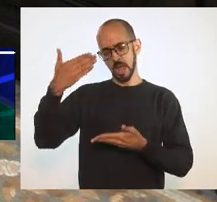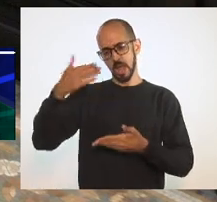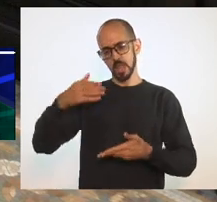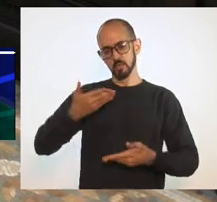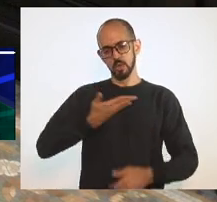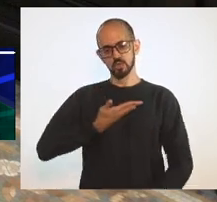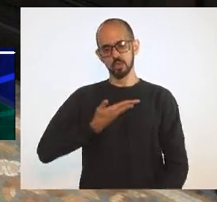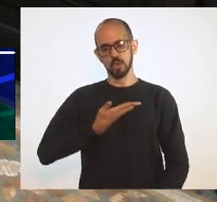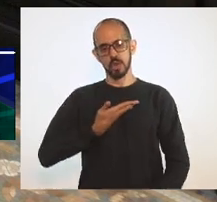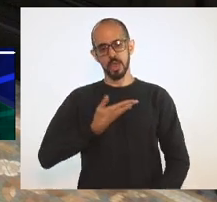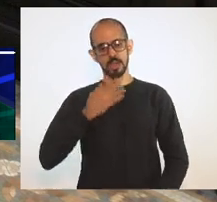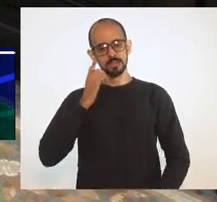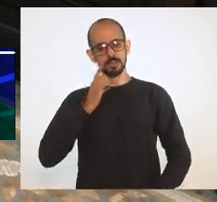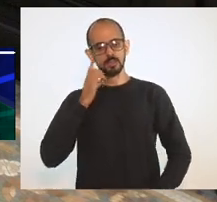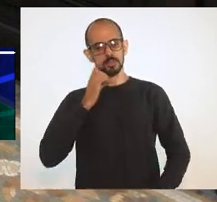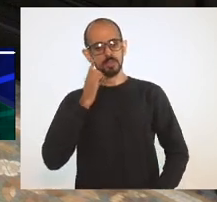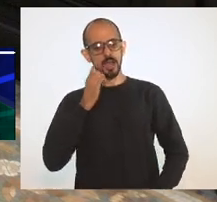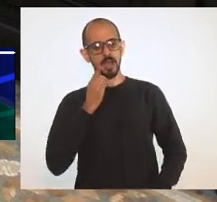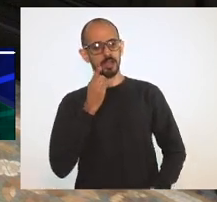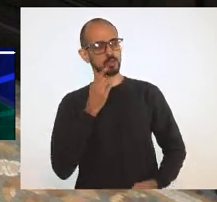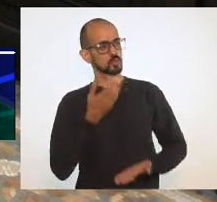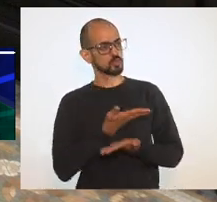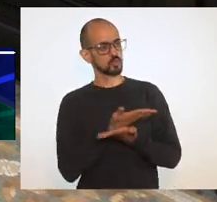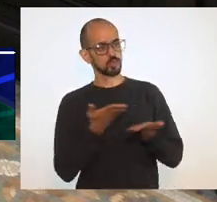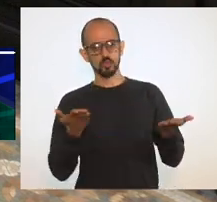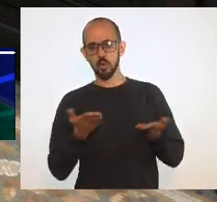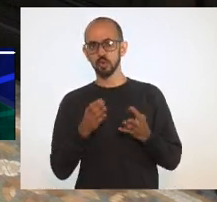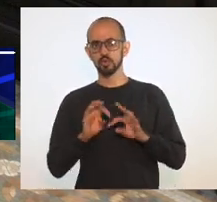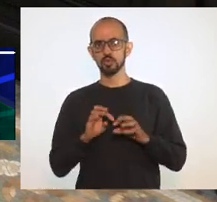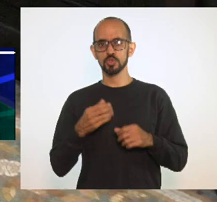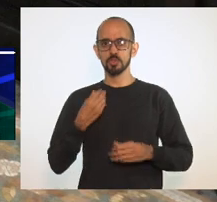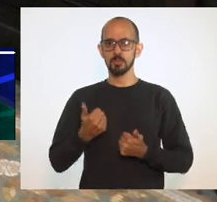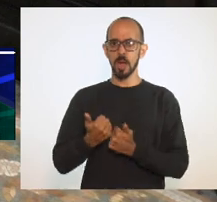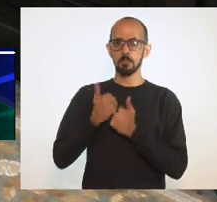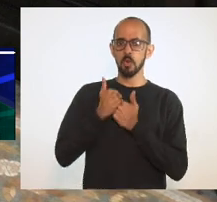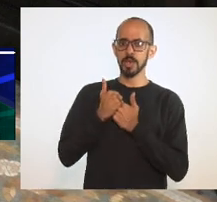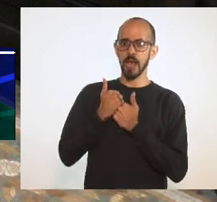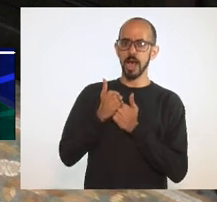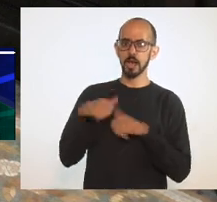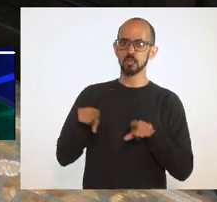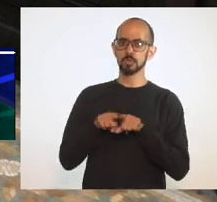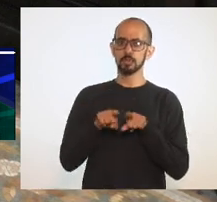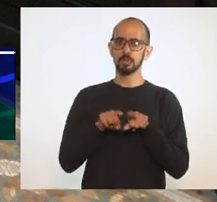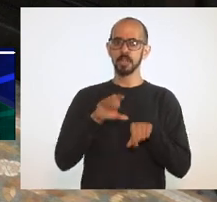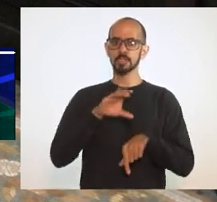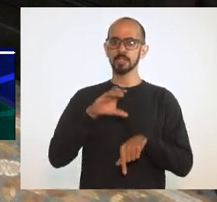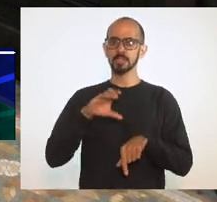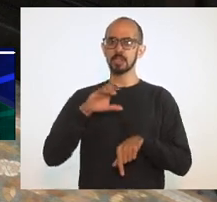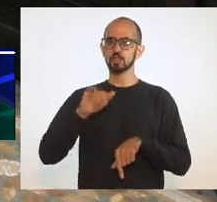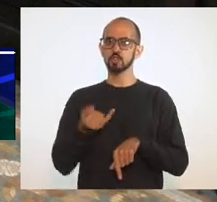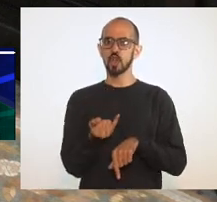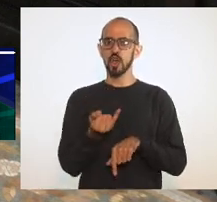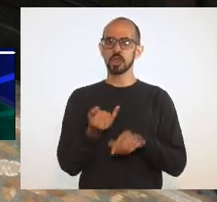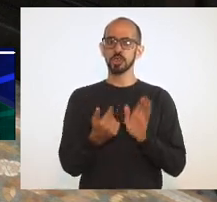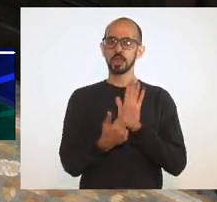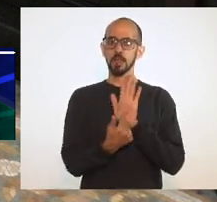colegas deputados e deputadas que apoiaram, assim como também a CCJ, que apresentou